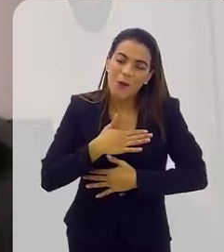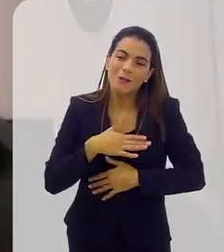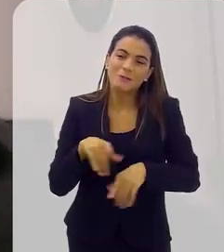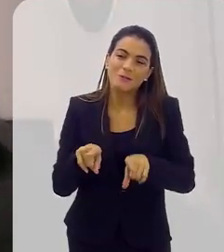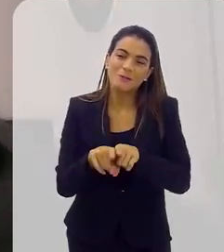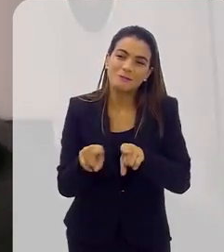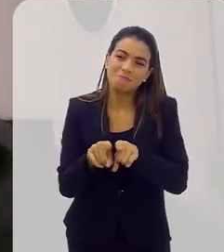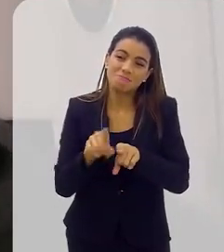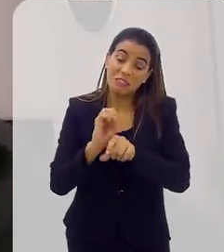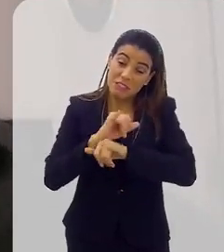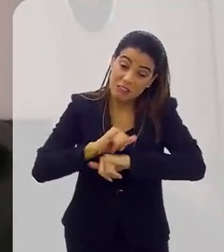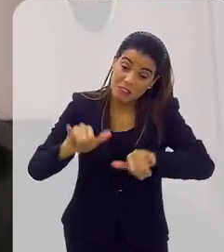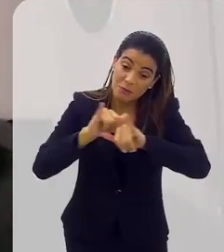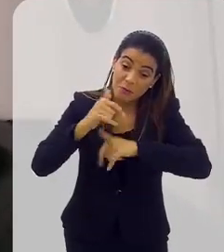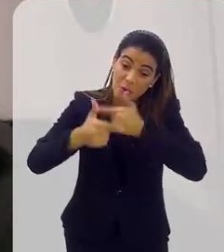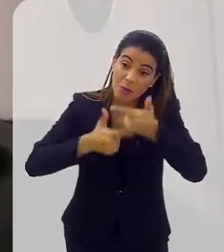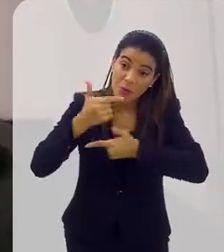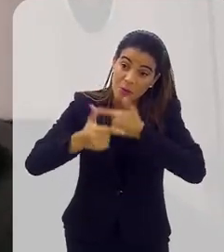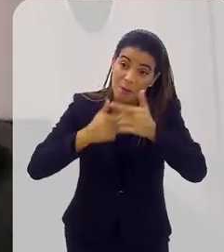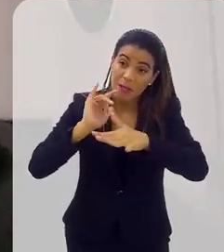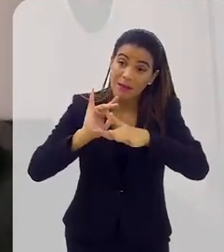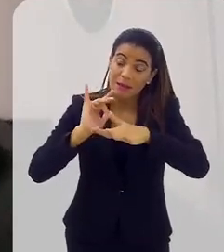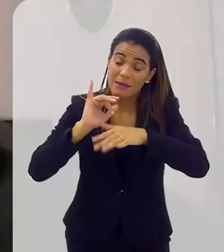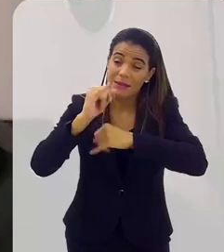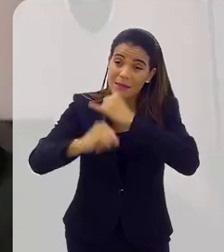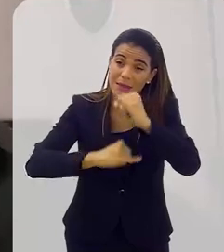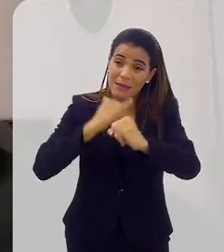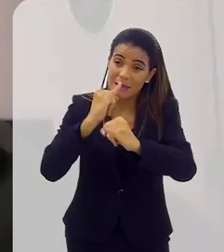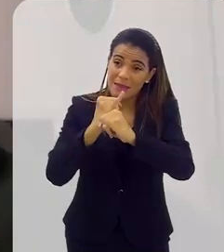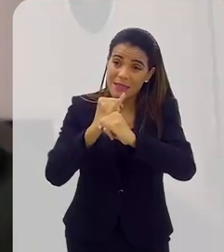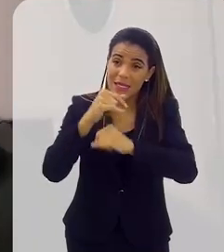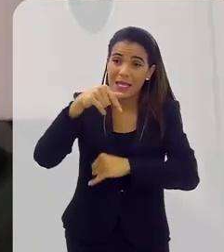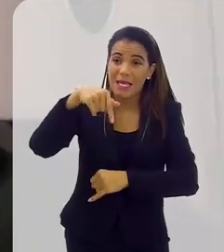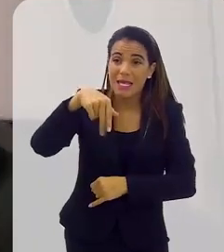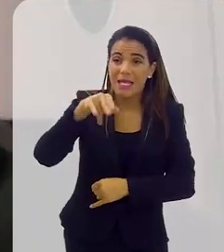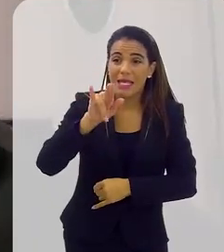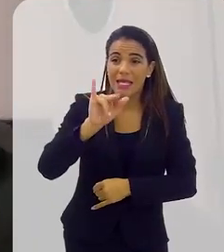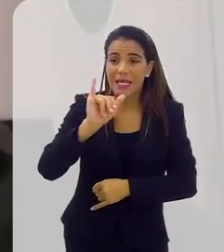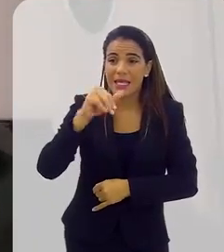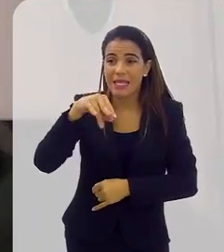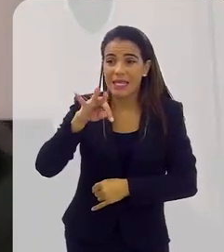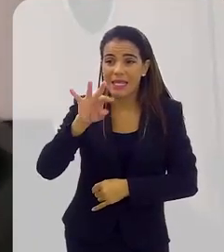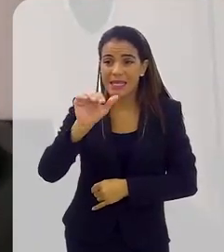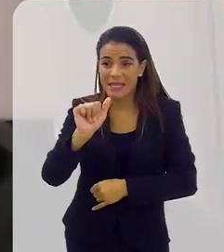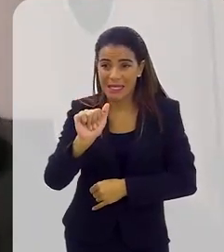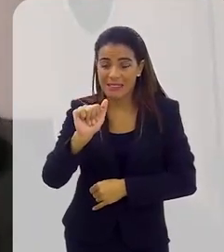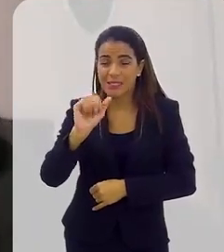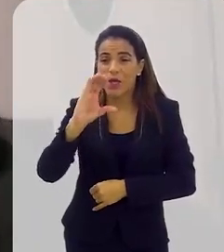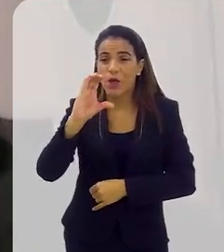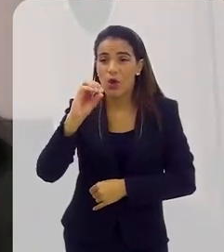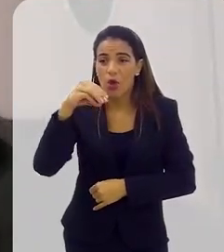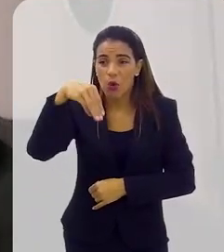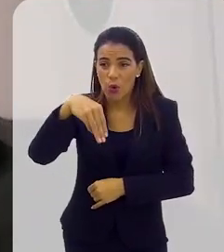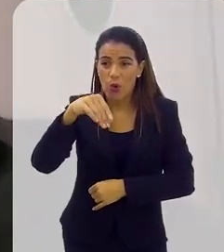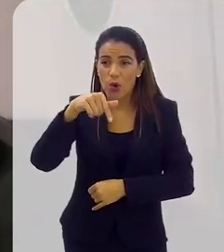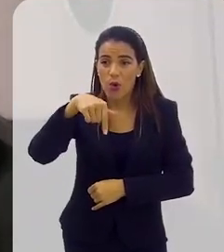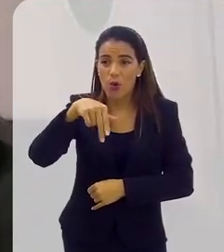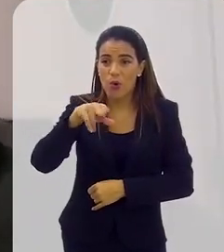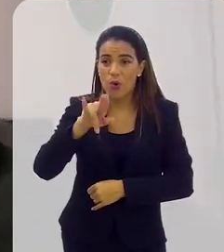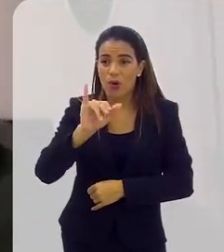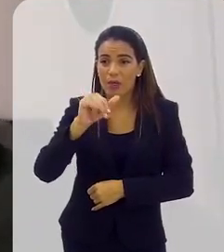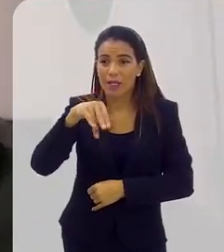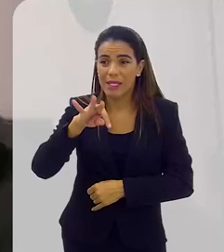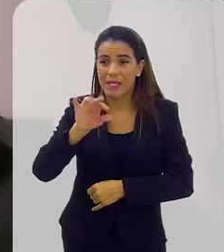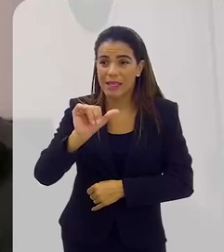E eu gostaria muito de, se pudesse, divulgar o meu trabalho na internet, que é o Quintas com Quintais, que é um projeto que eu